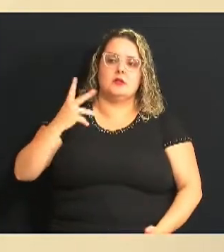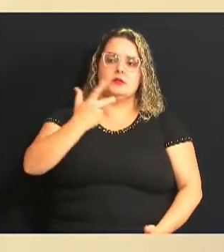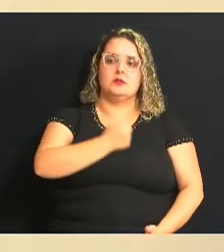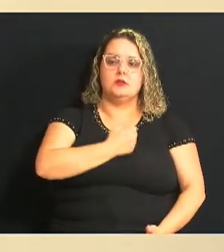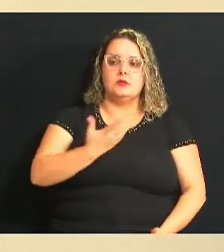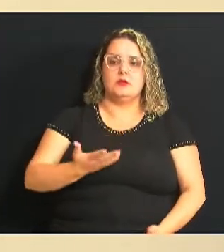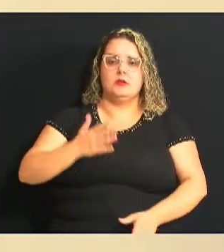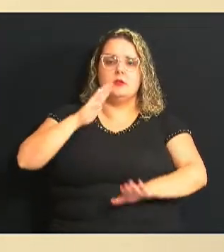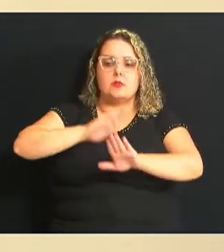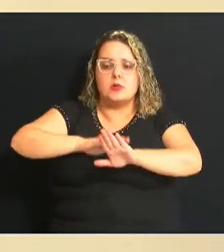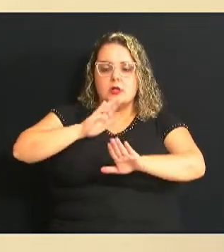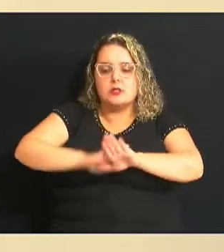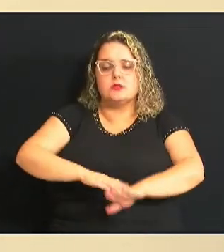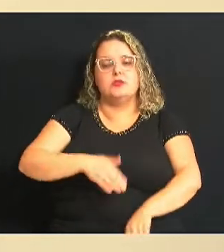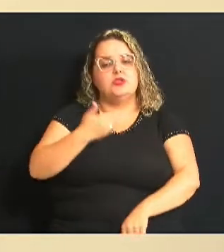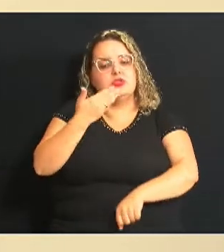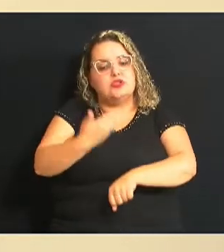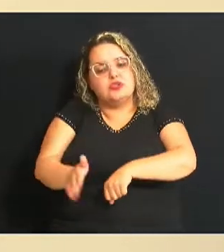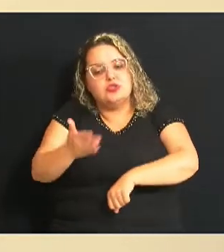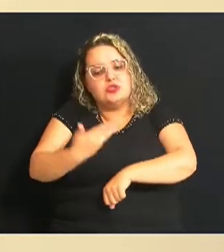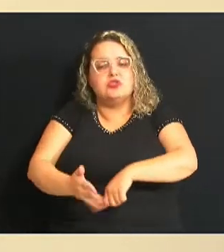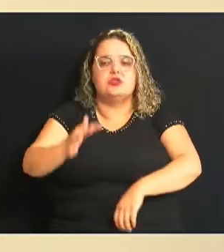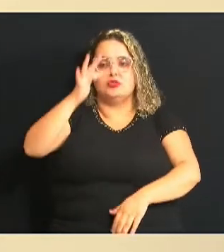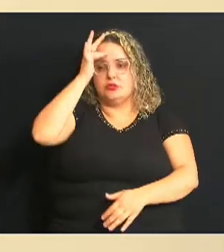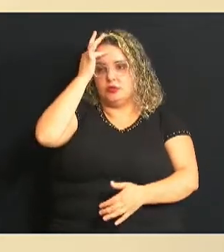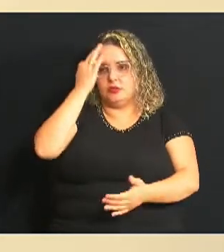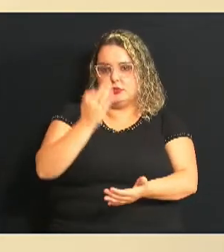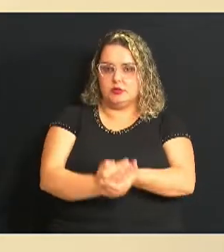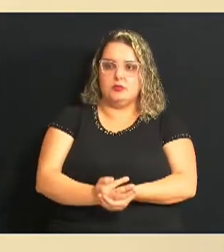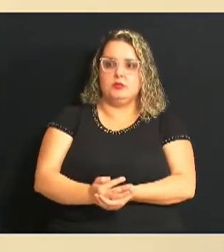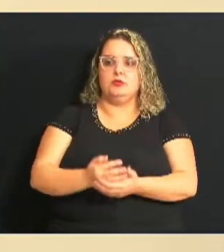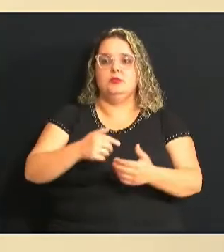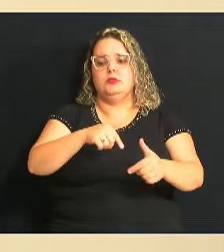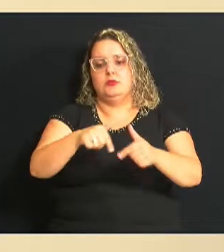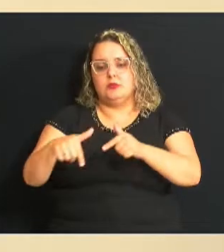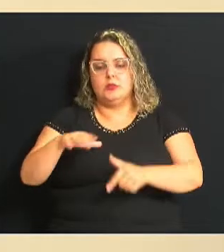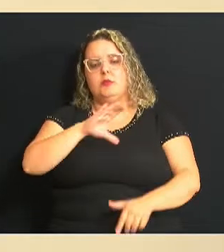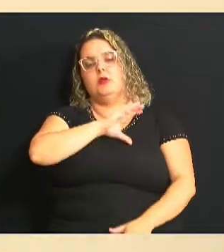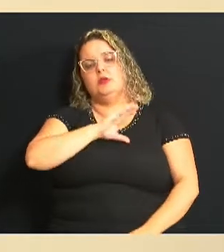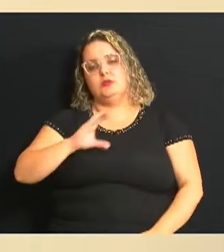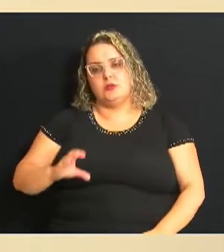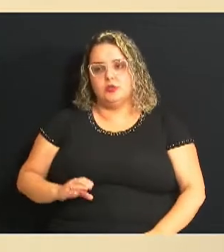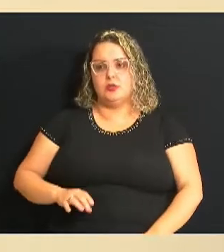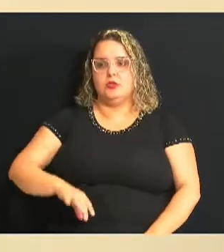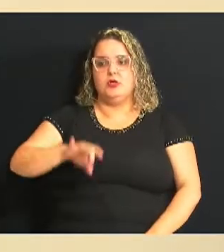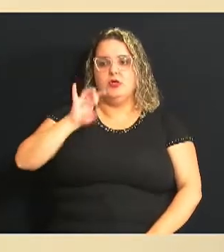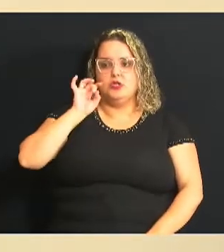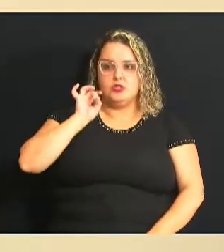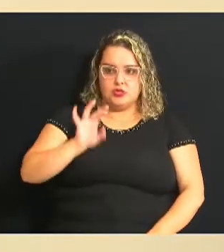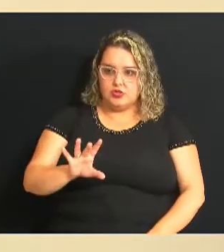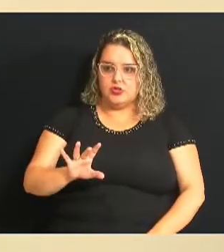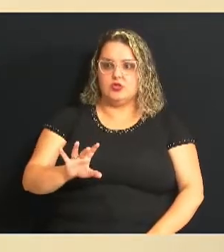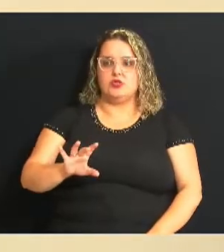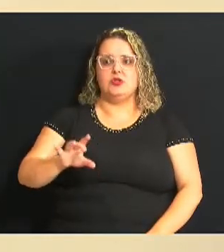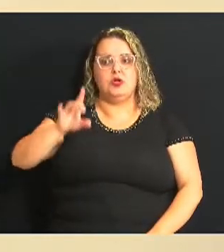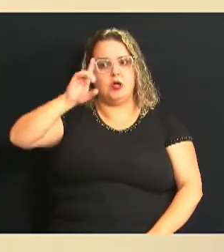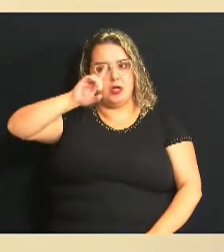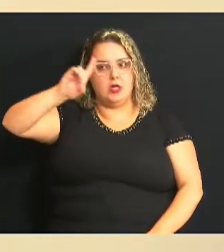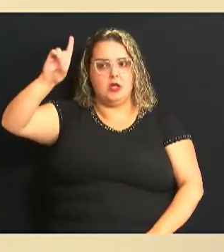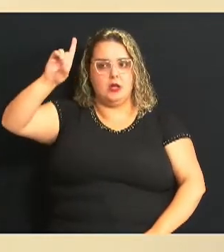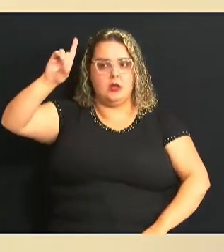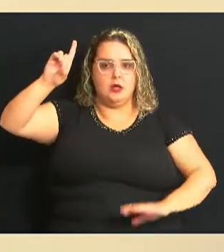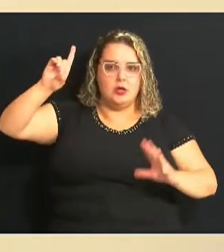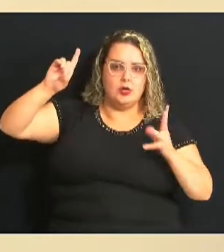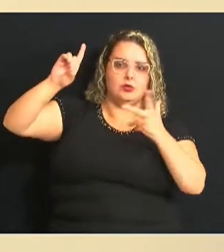exercer fé na obra expiatória de Cristo. E finalmente, sola Dio glória, somente a Deus a